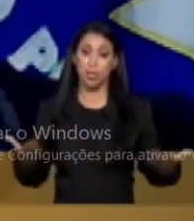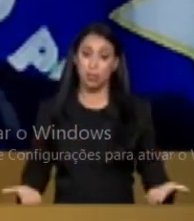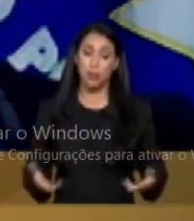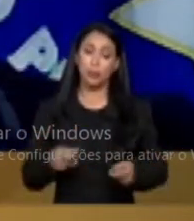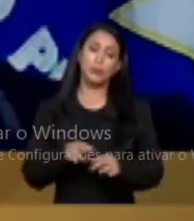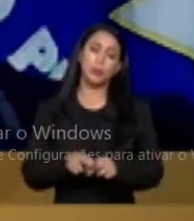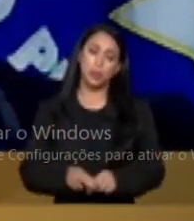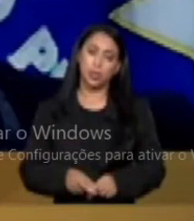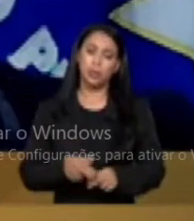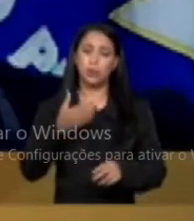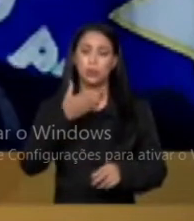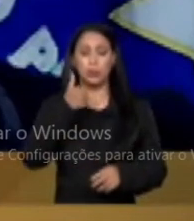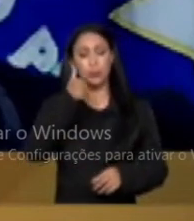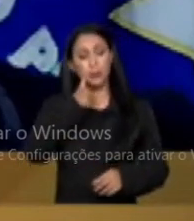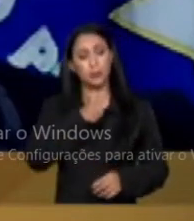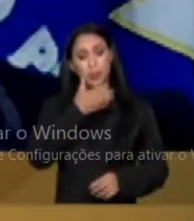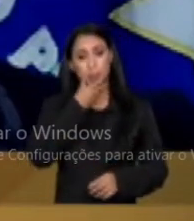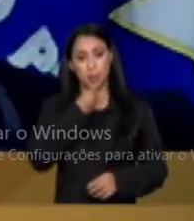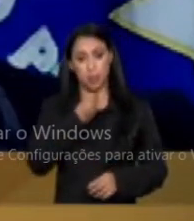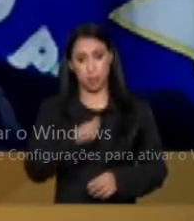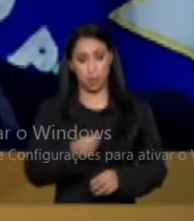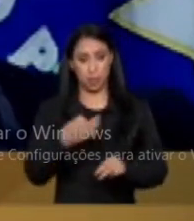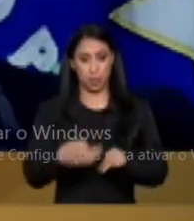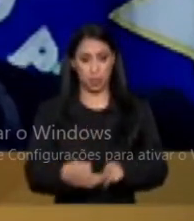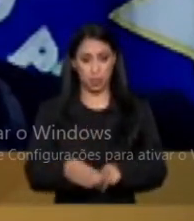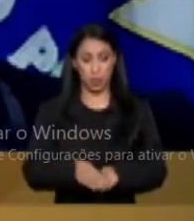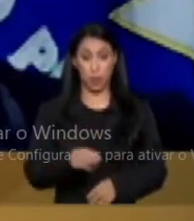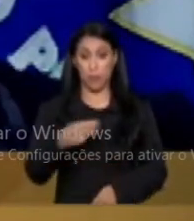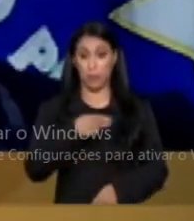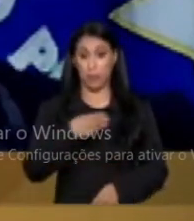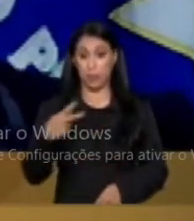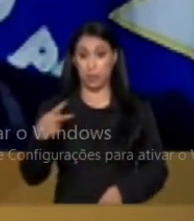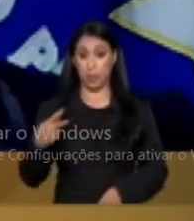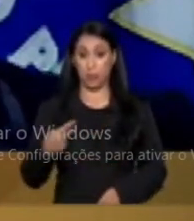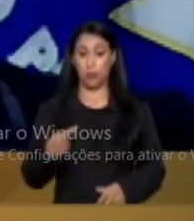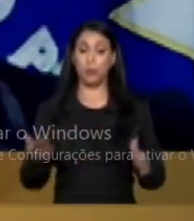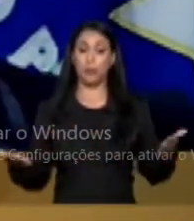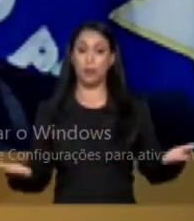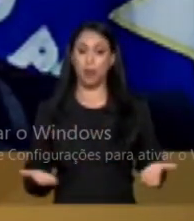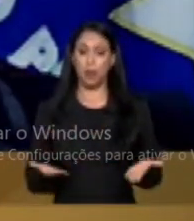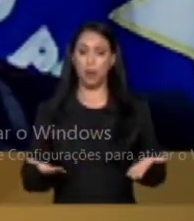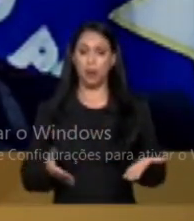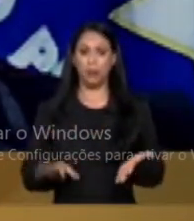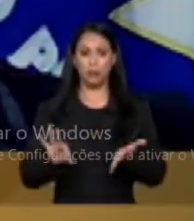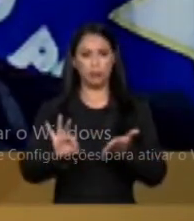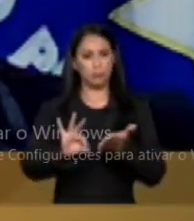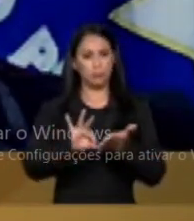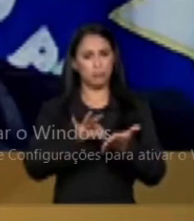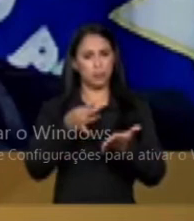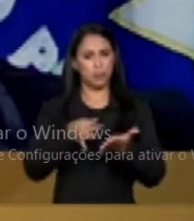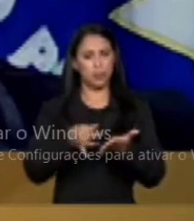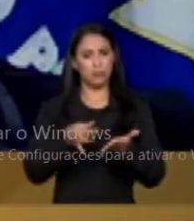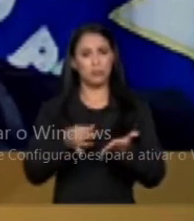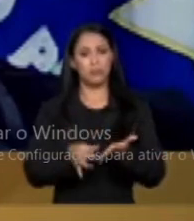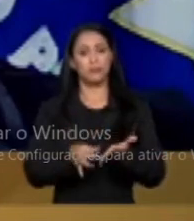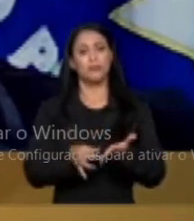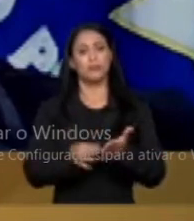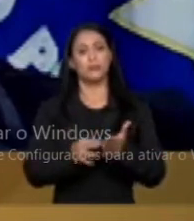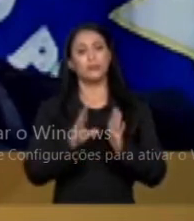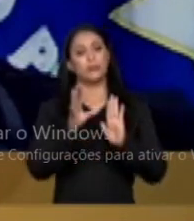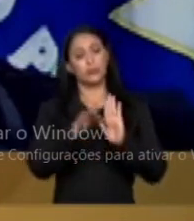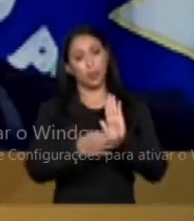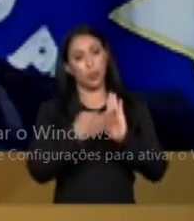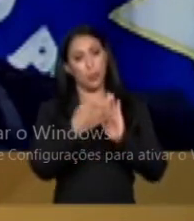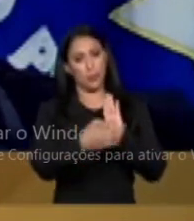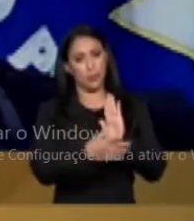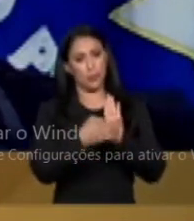senhores ministros, o Ministério Público, nesta sentada, ratificando o parecer